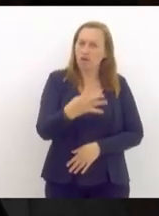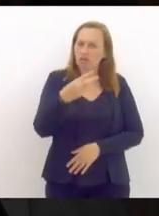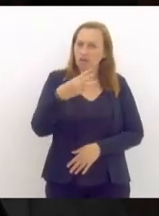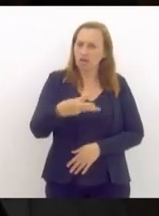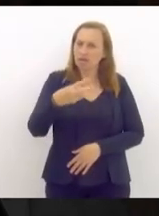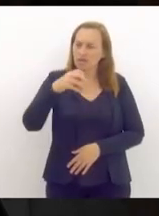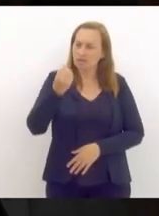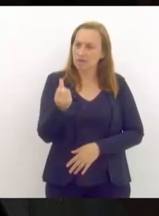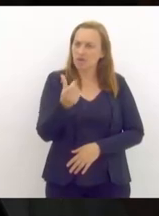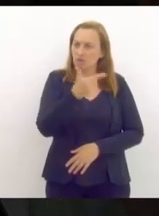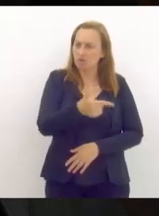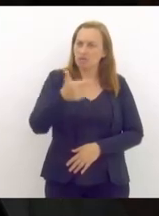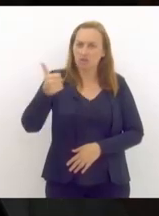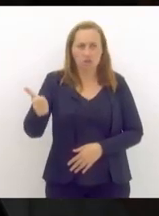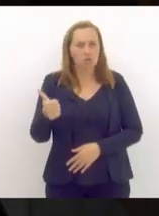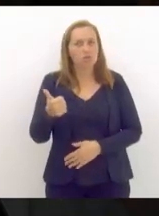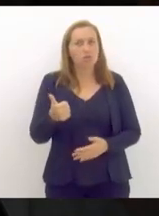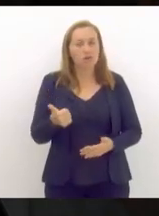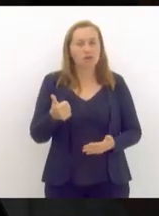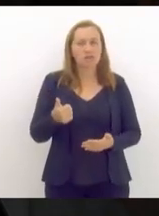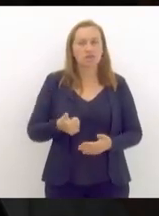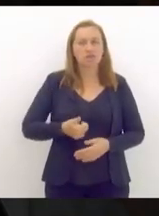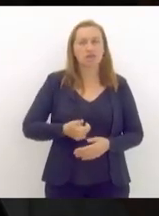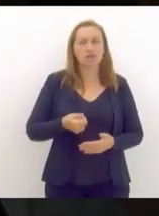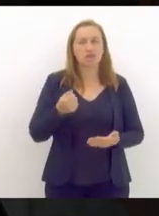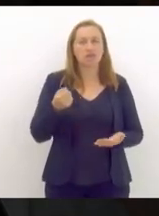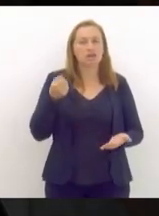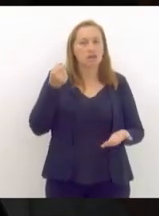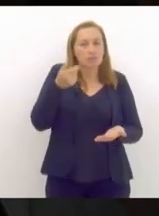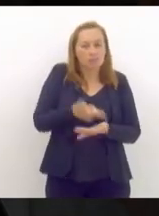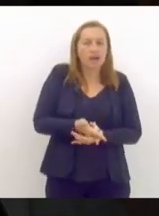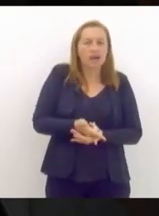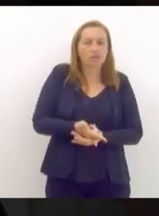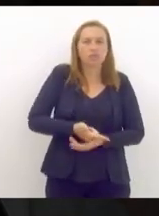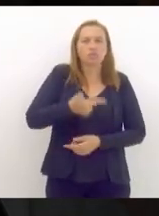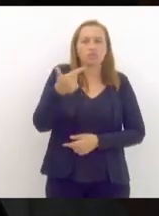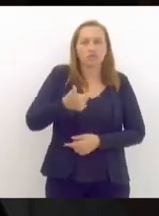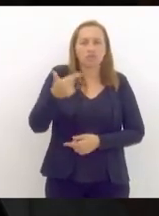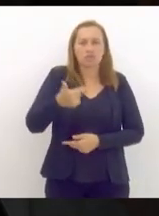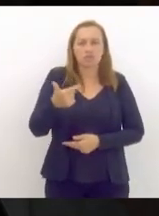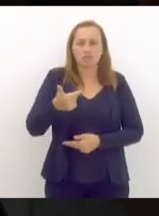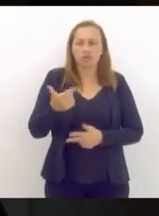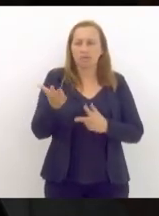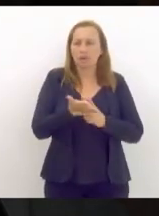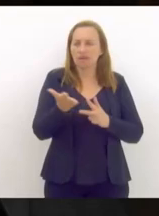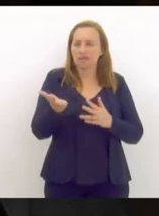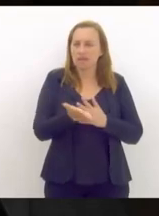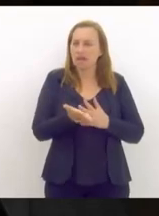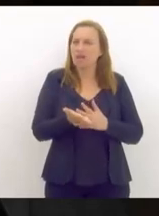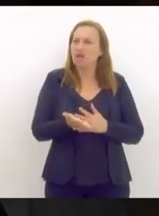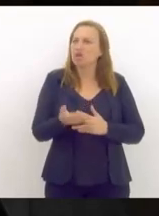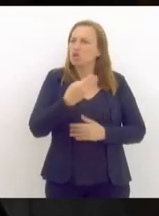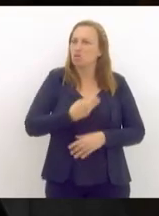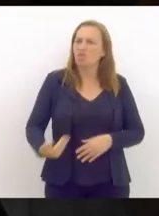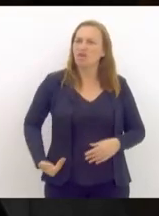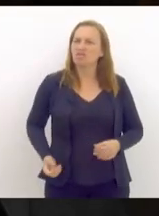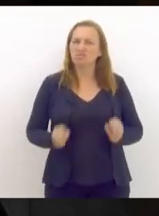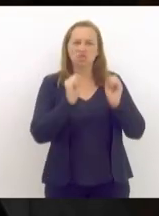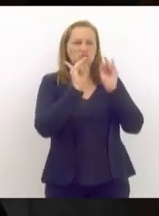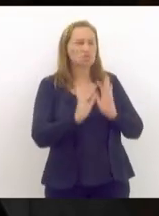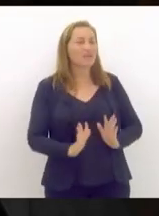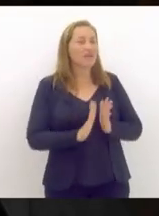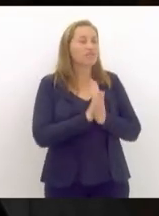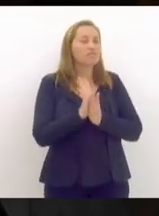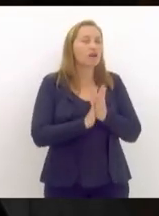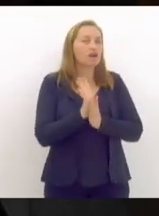ser concedido essa segunda parte da recomposição das perdas e o governador não tenha ainda esclarecido qual